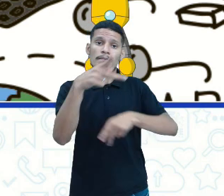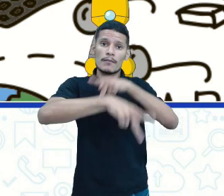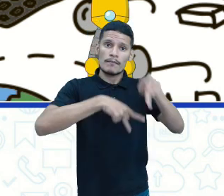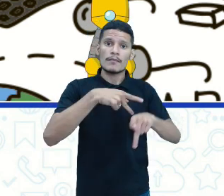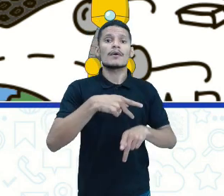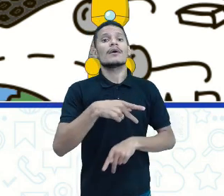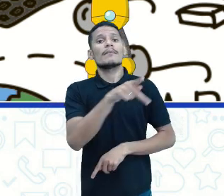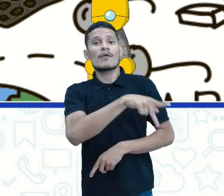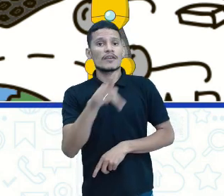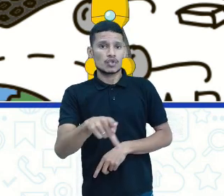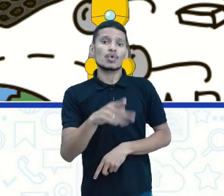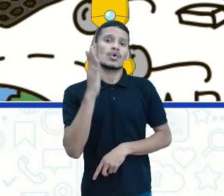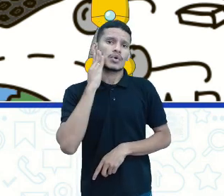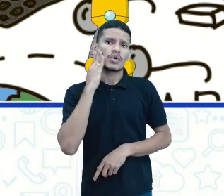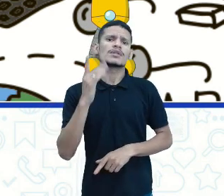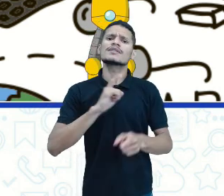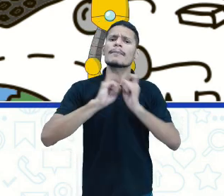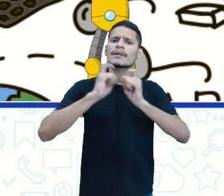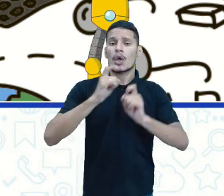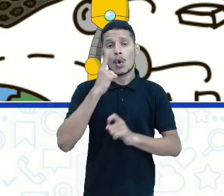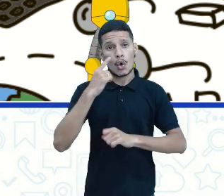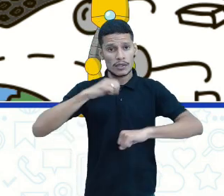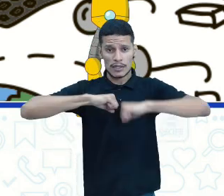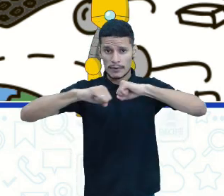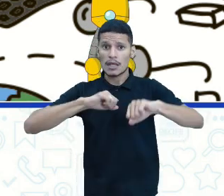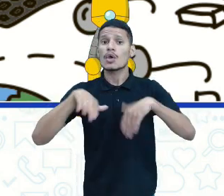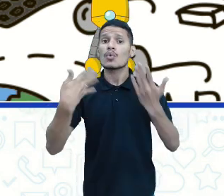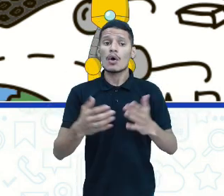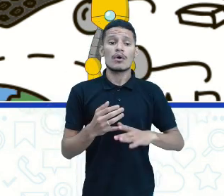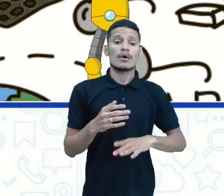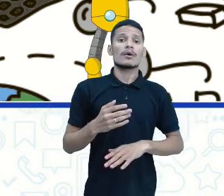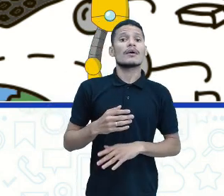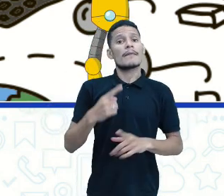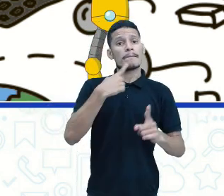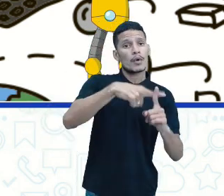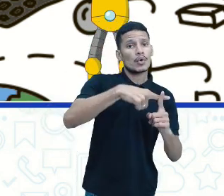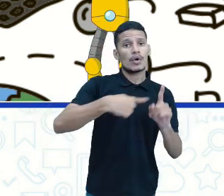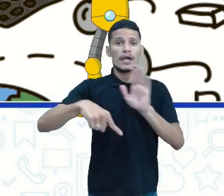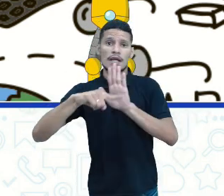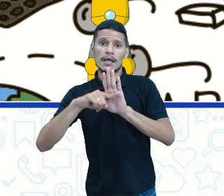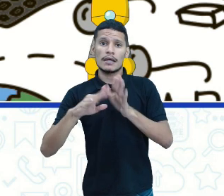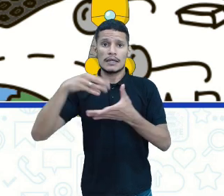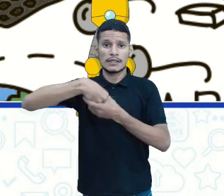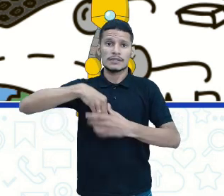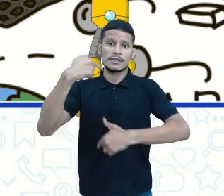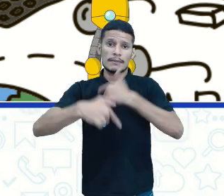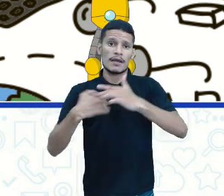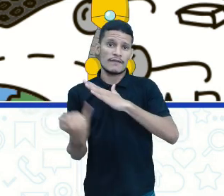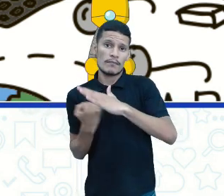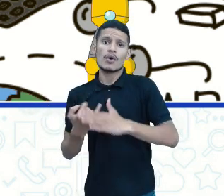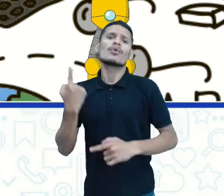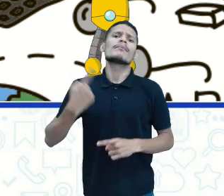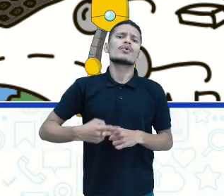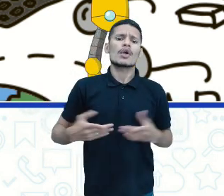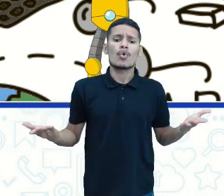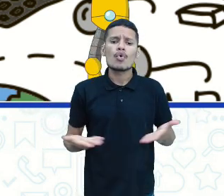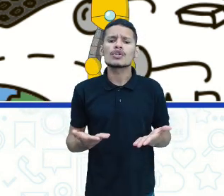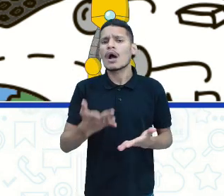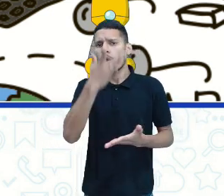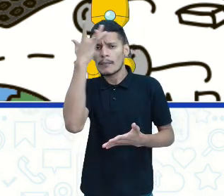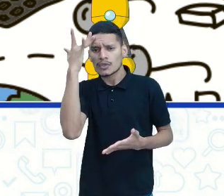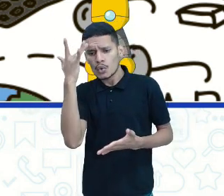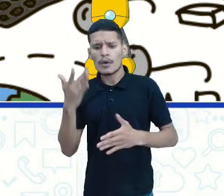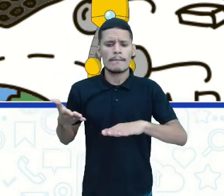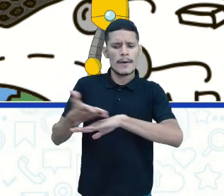essas questões. Quais são as vantagens e desvantagens do trabalho informal? Porque, na atualidade, muitos trabalhadores